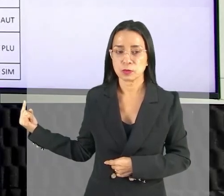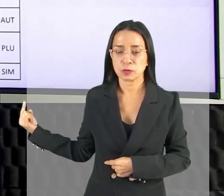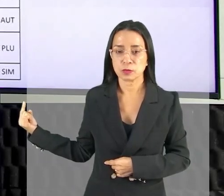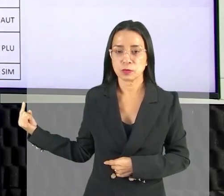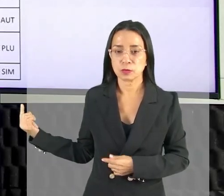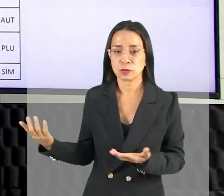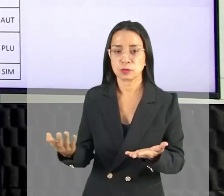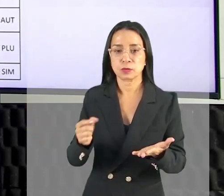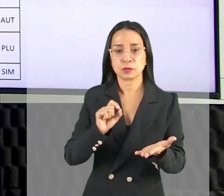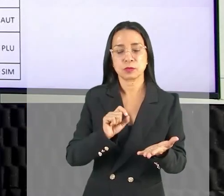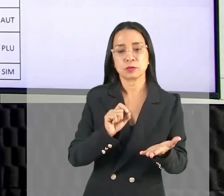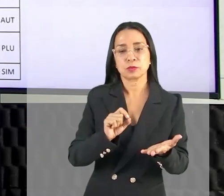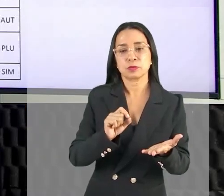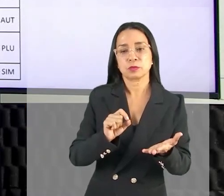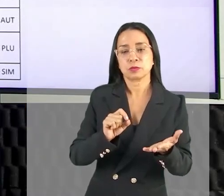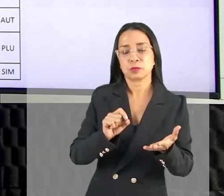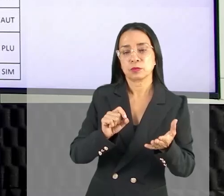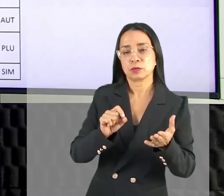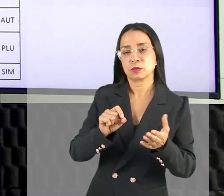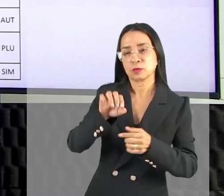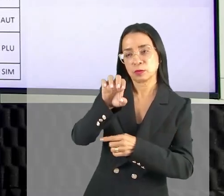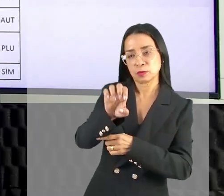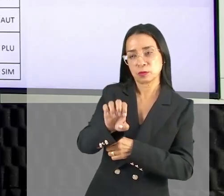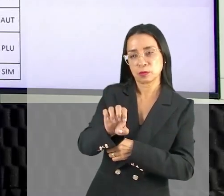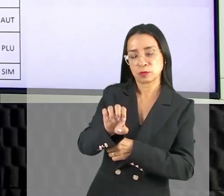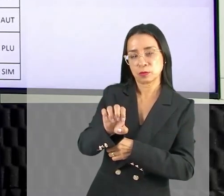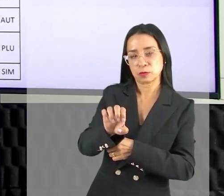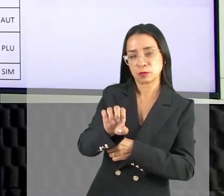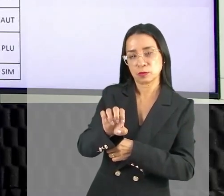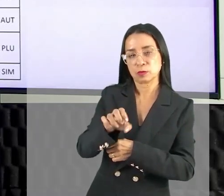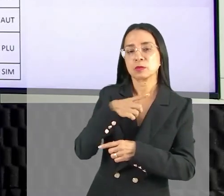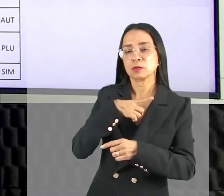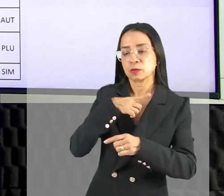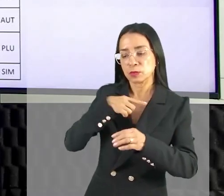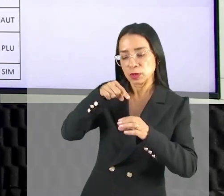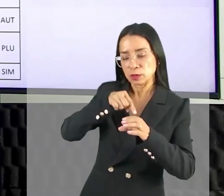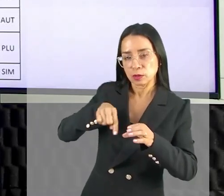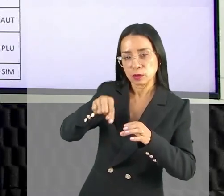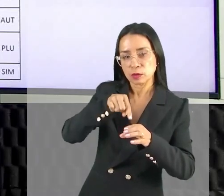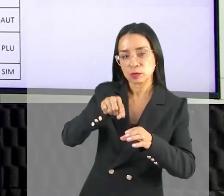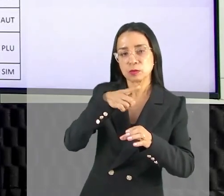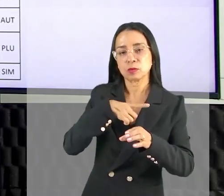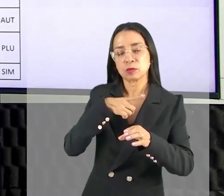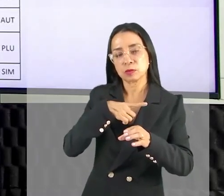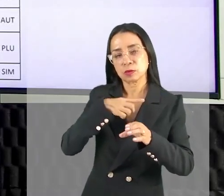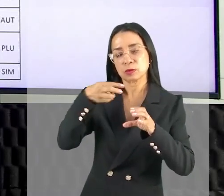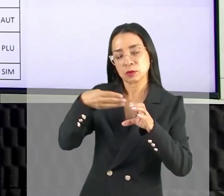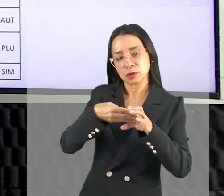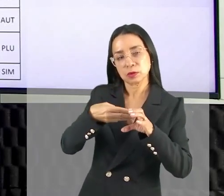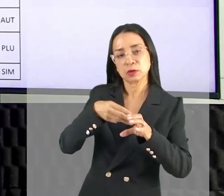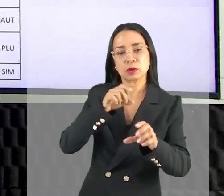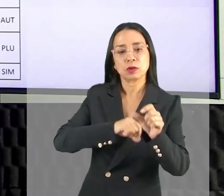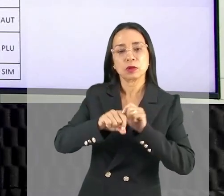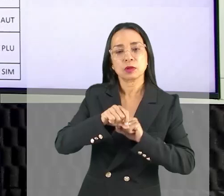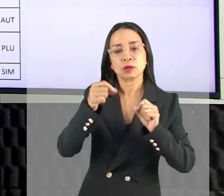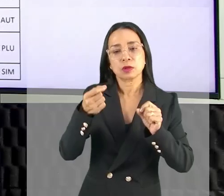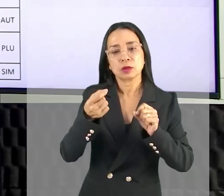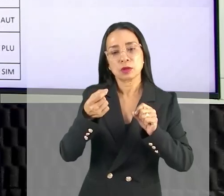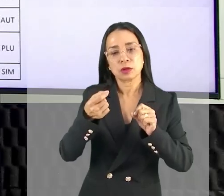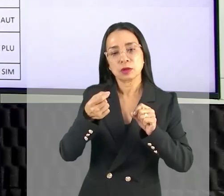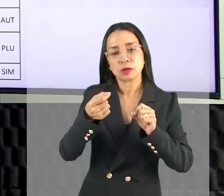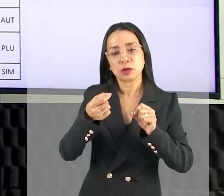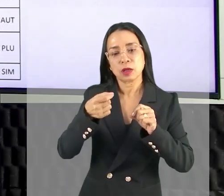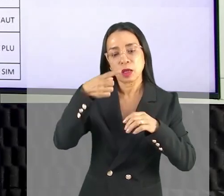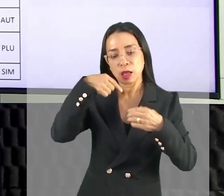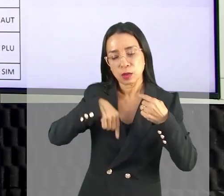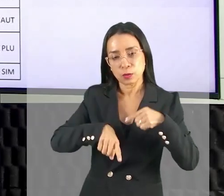tecido, né? E o organismo E tem carioteca, tem parede celular, se nutre de